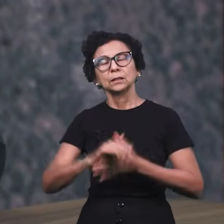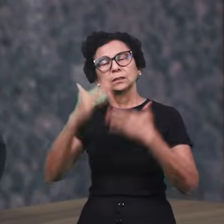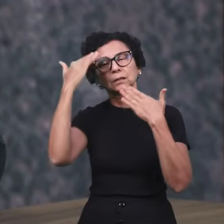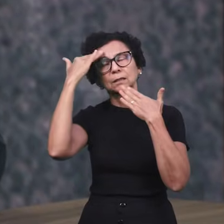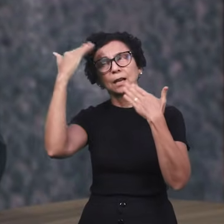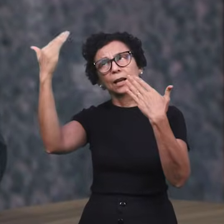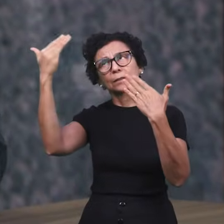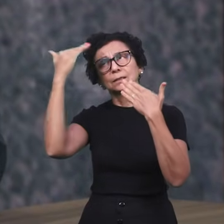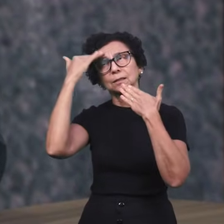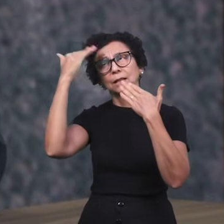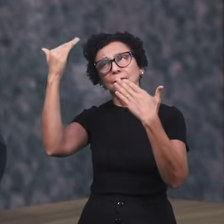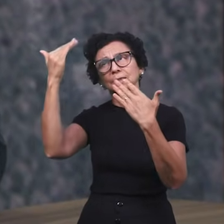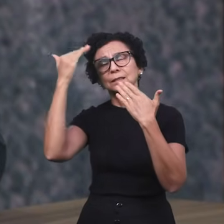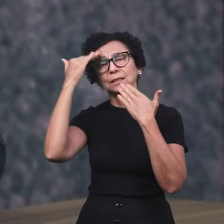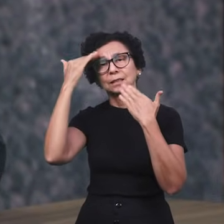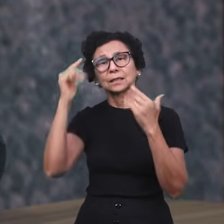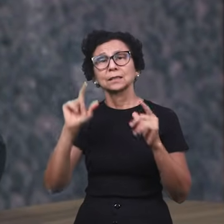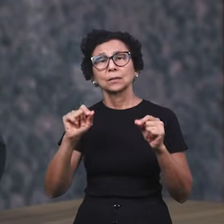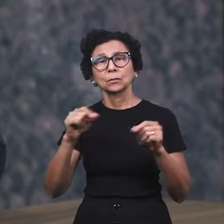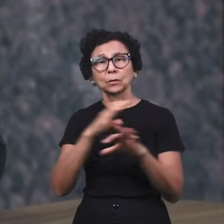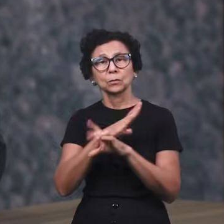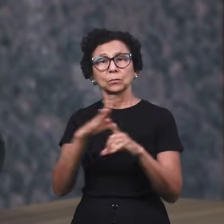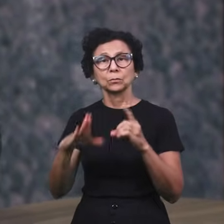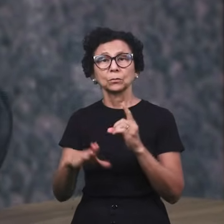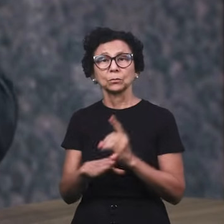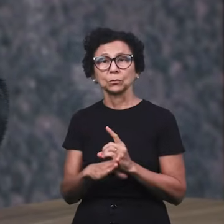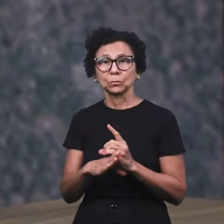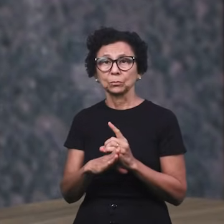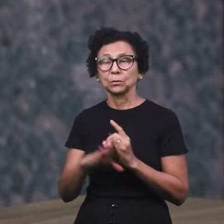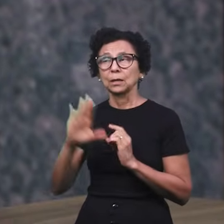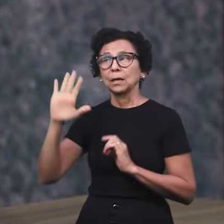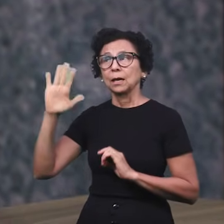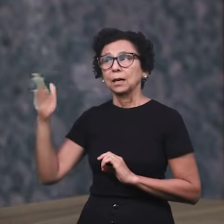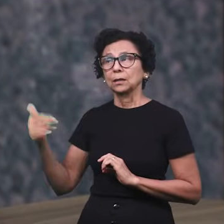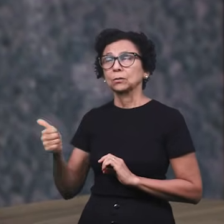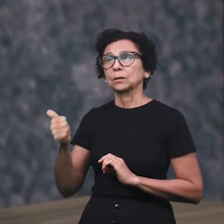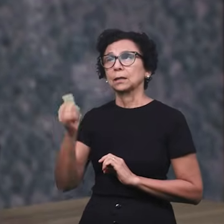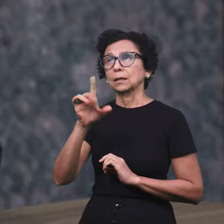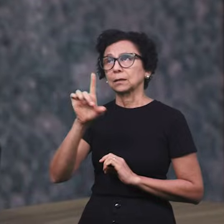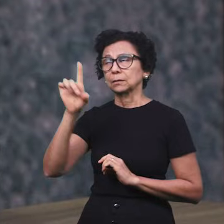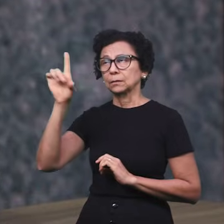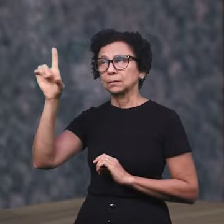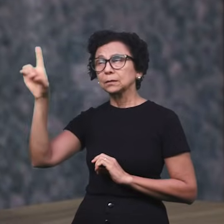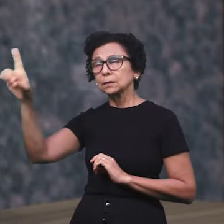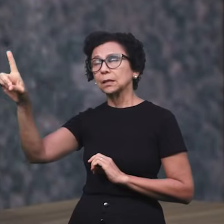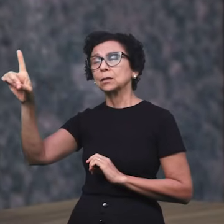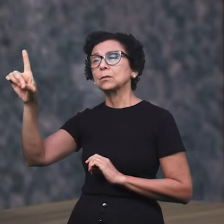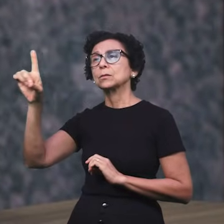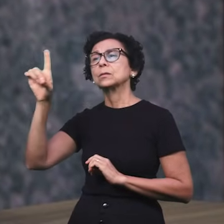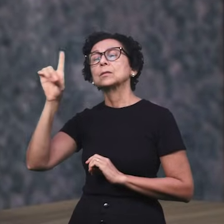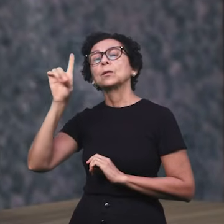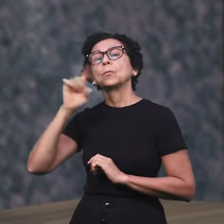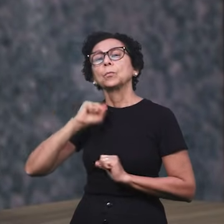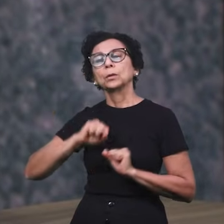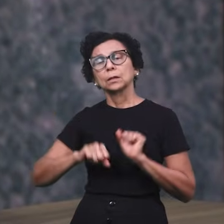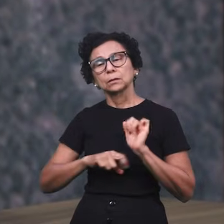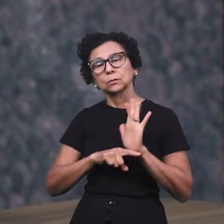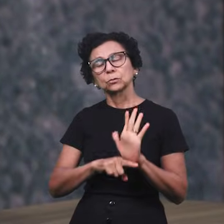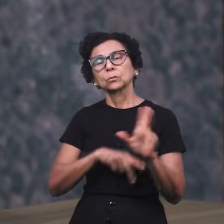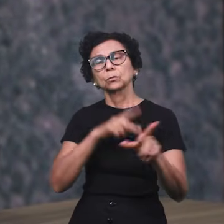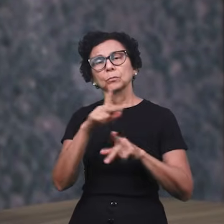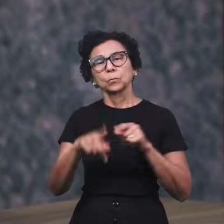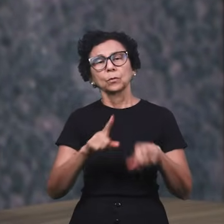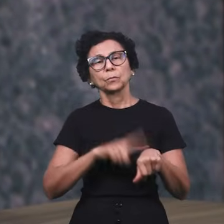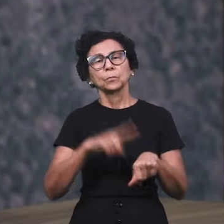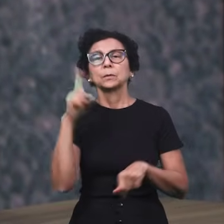uma glorificação, um culto de adoração a Deus pelas vitórias que ele deu, pelo sustento que ele deu ao povo ali